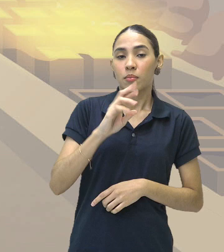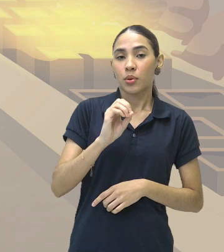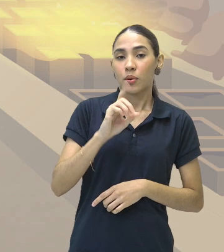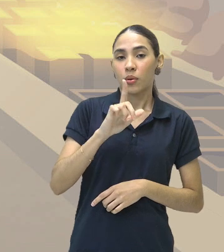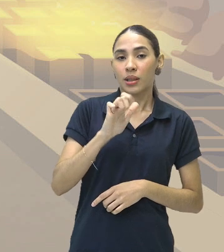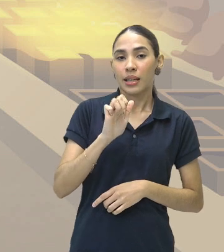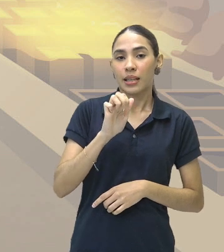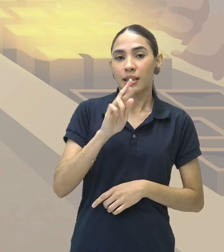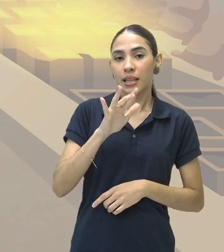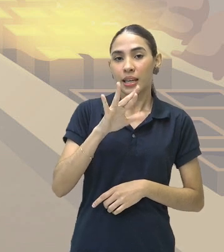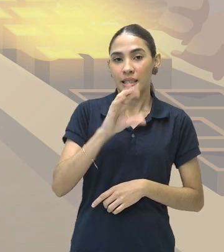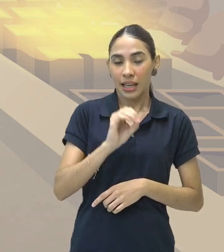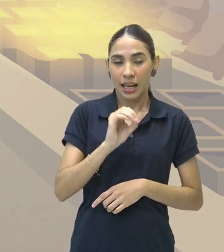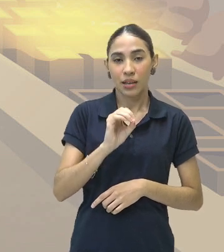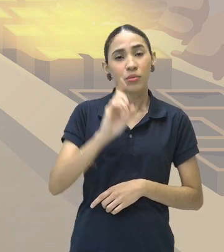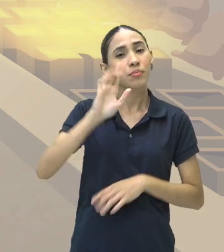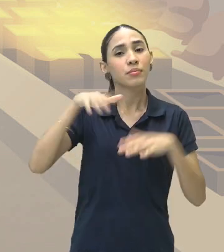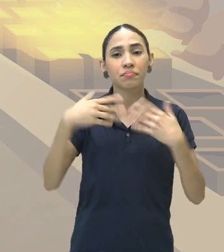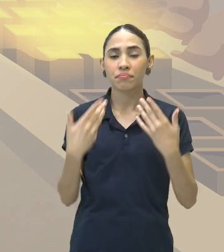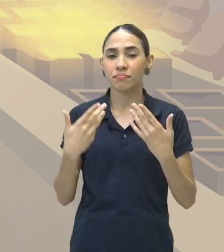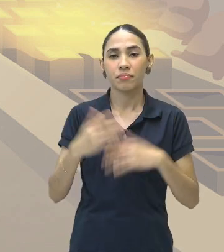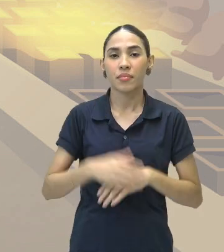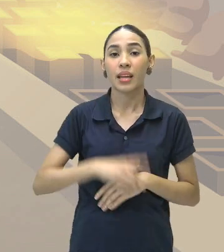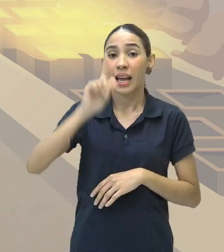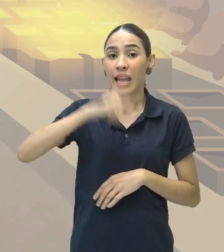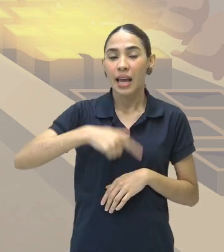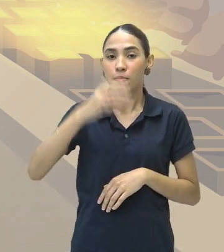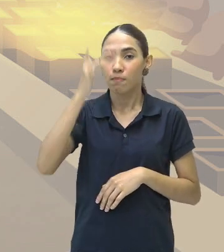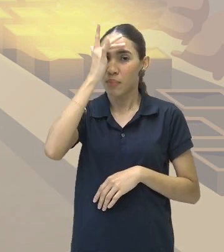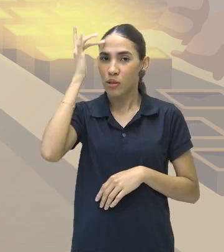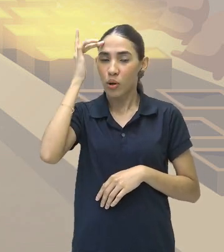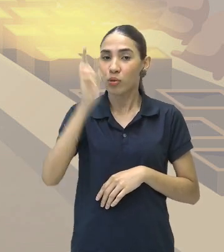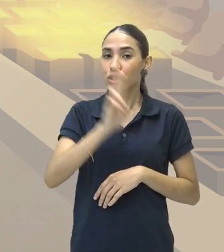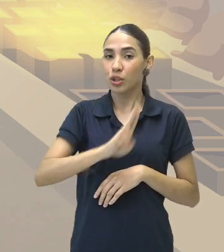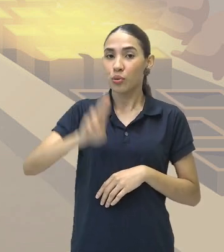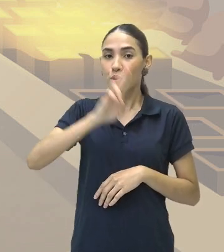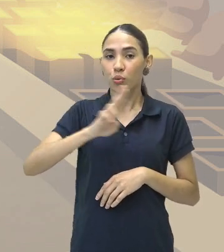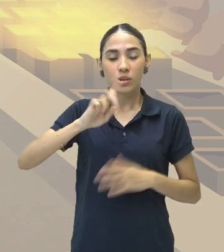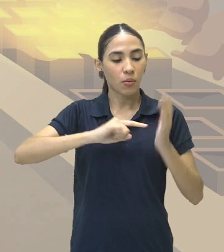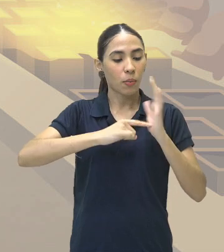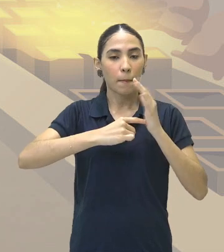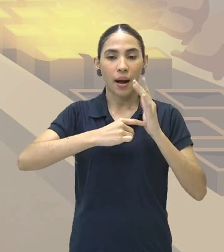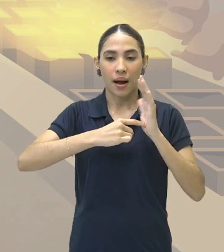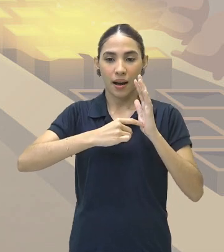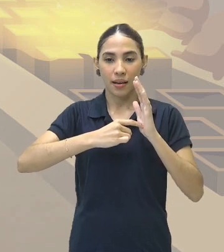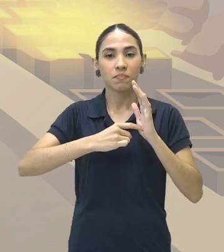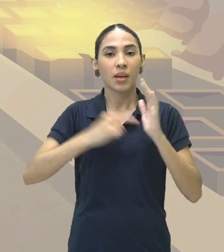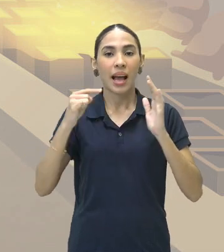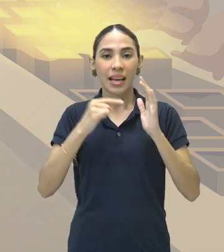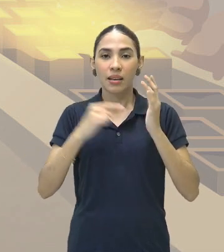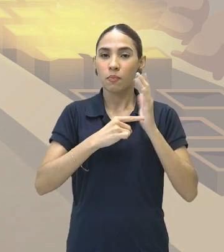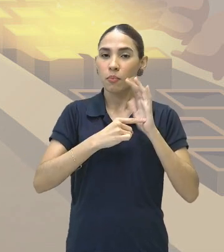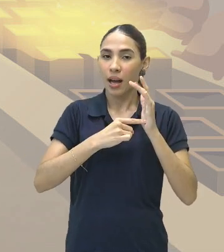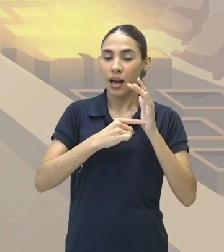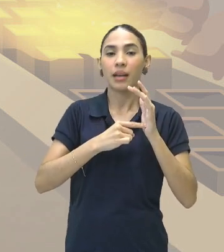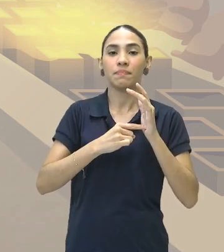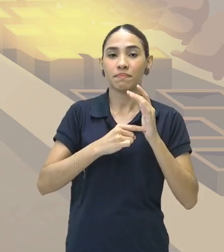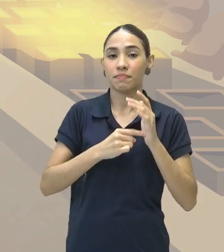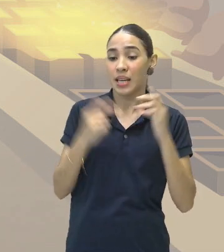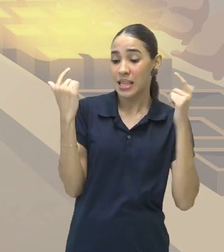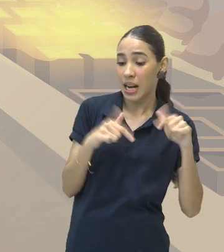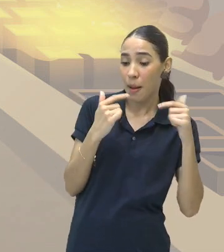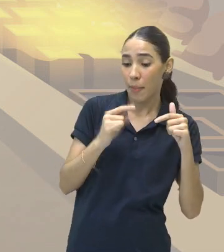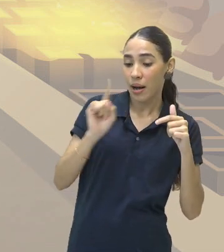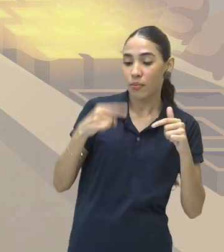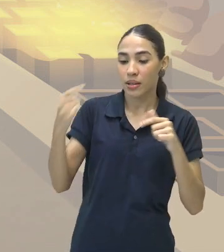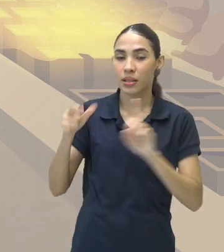Esses personagens são aqueles que operam as máquinas, são eles que trabalham para o burguês.